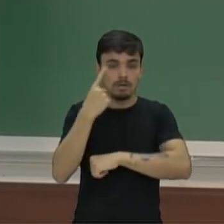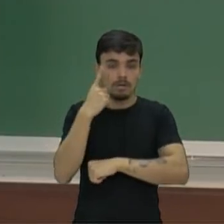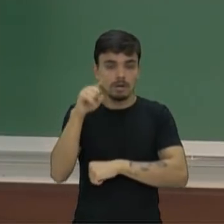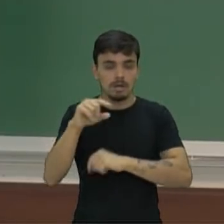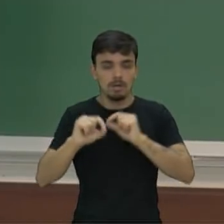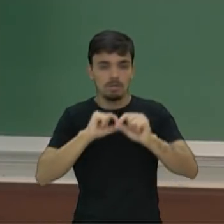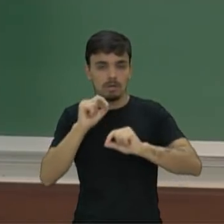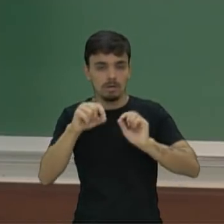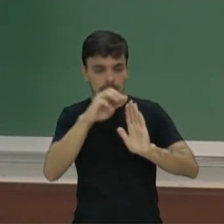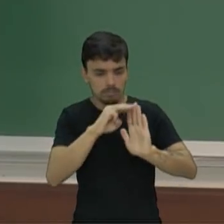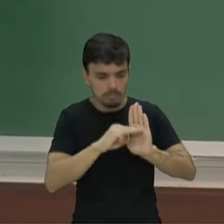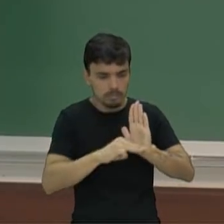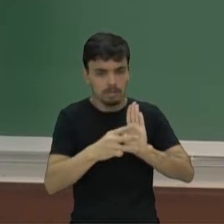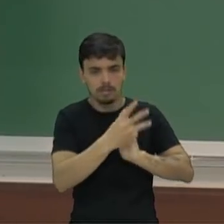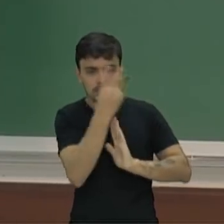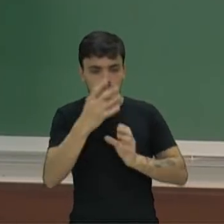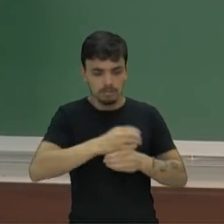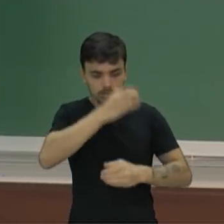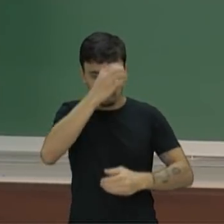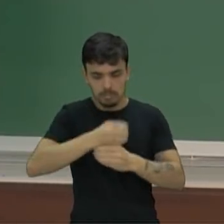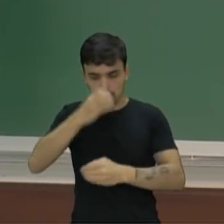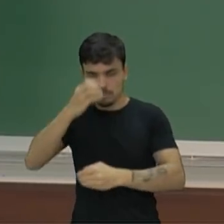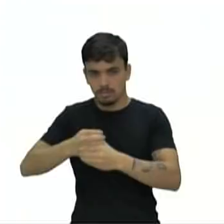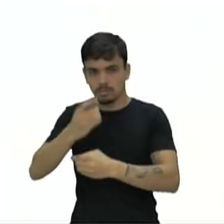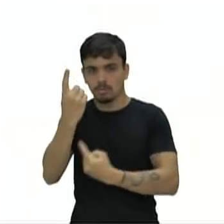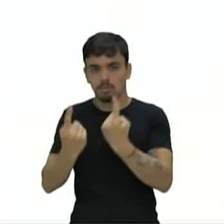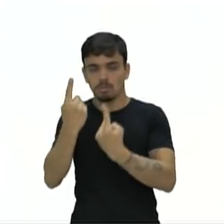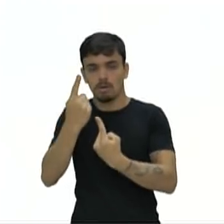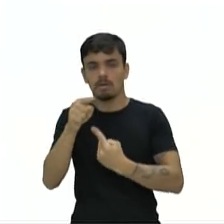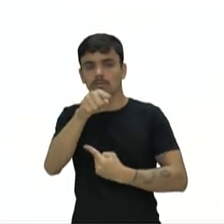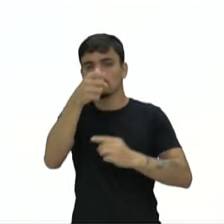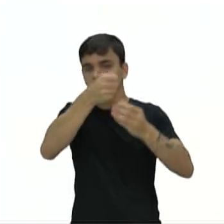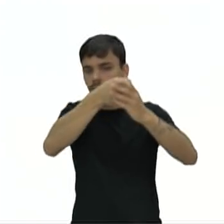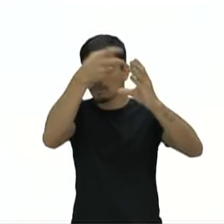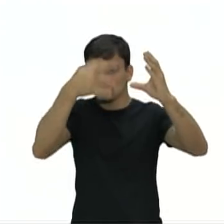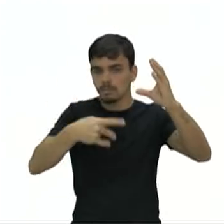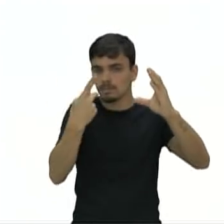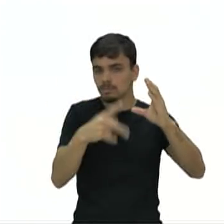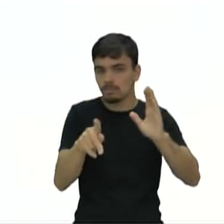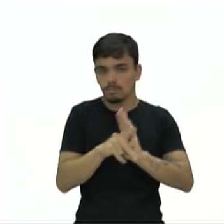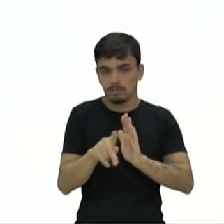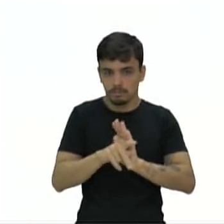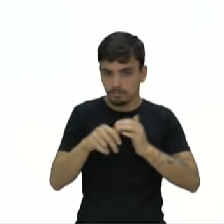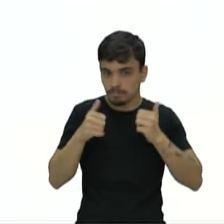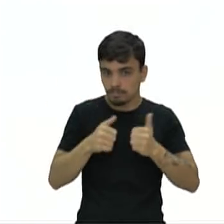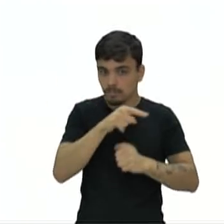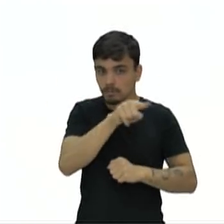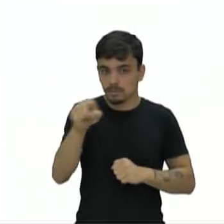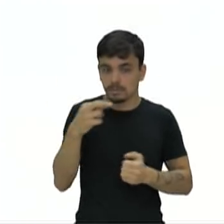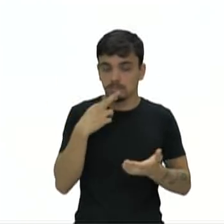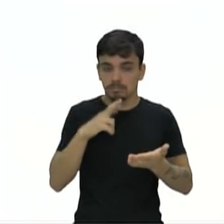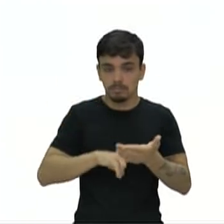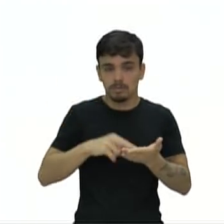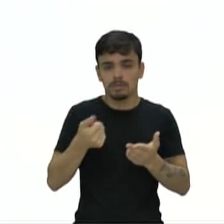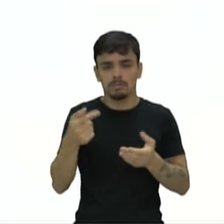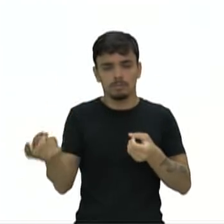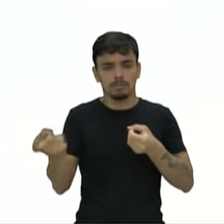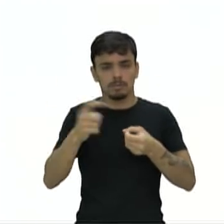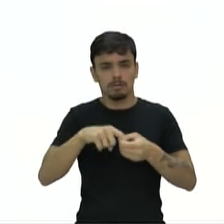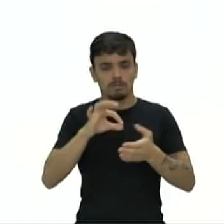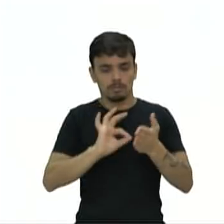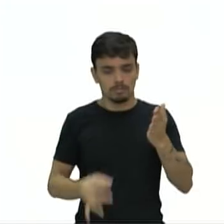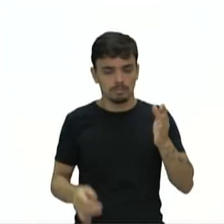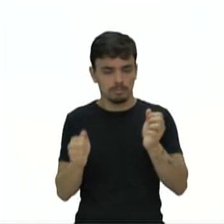que estruturavam a parte alta das colunas. Quais eram? Descreva suas características. É com vocês, daqui a pouco